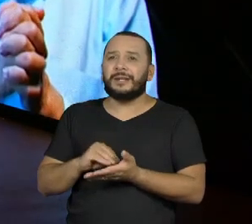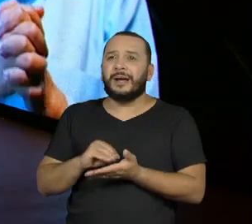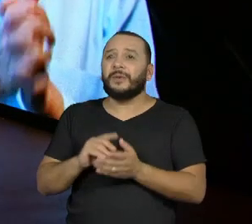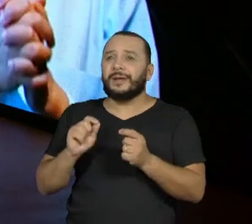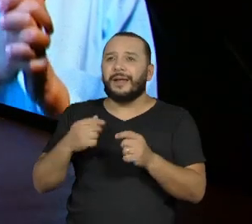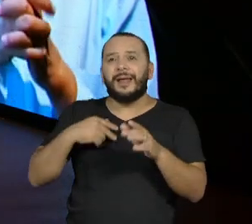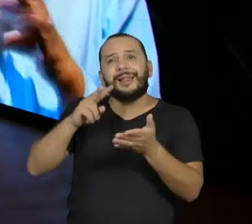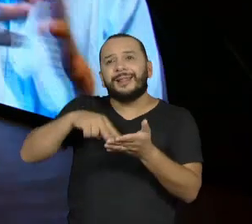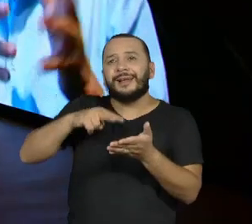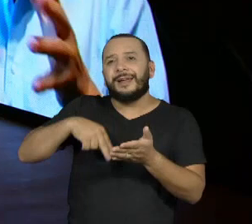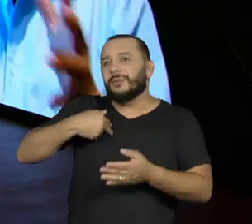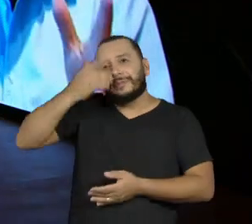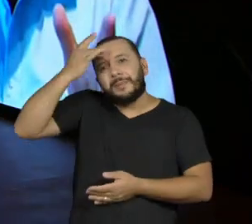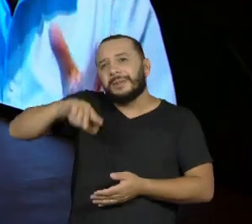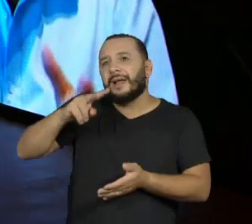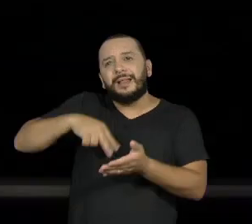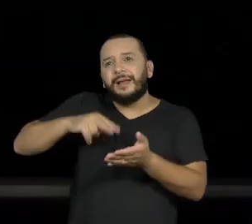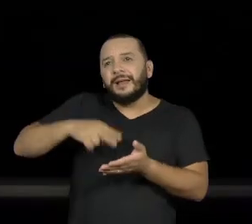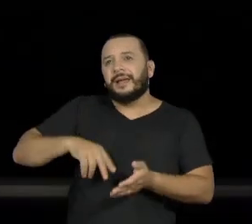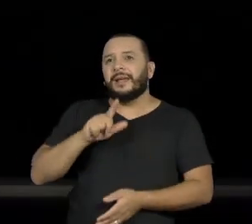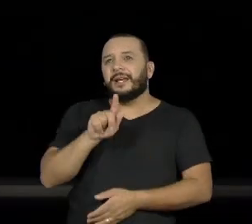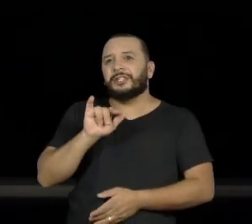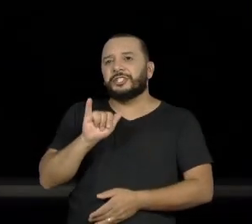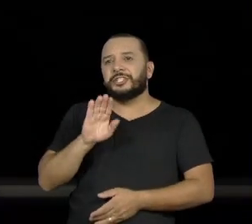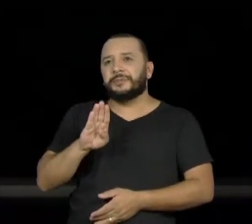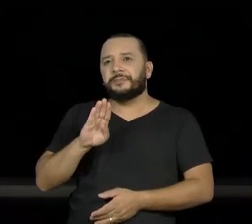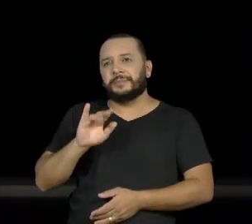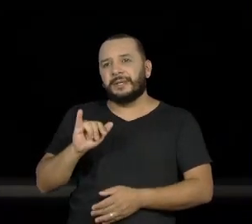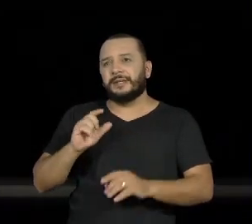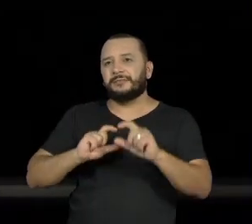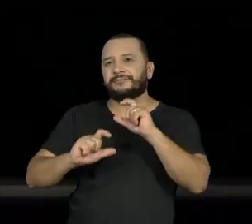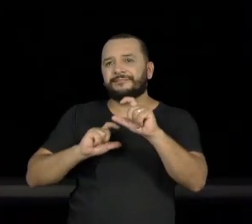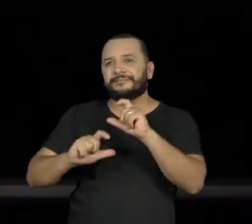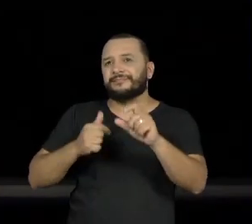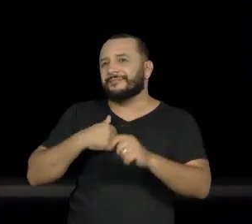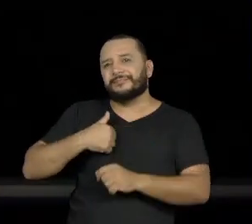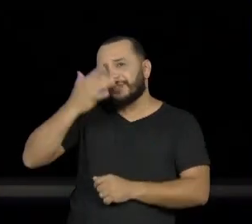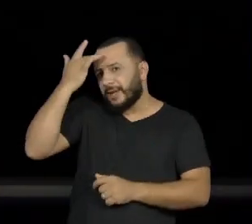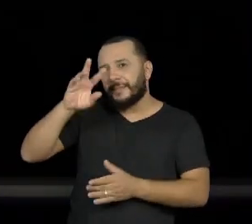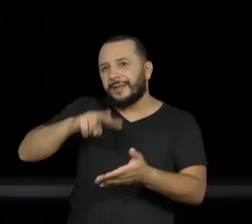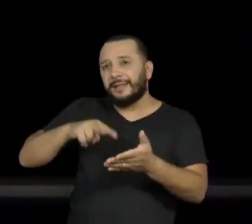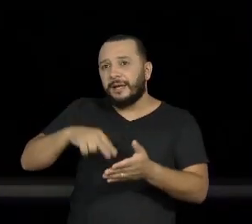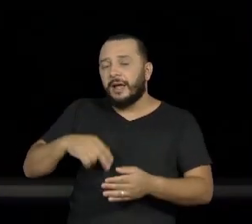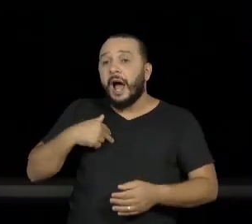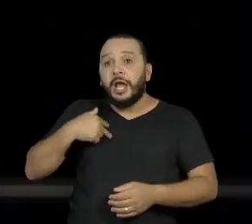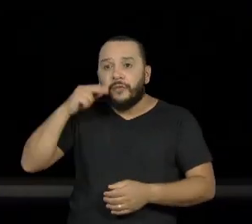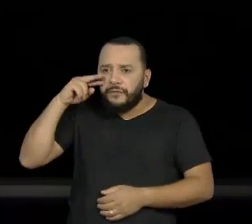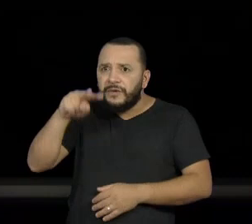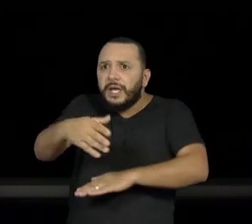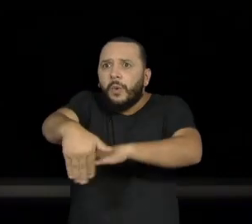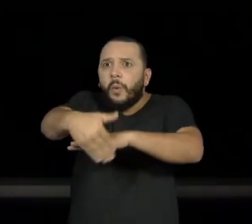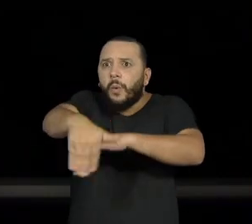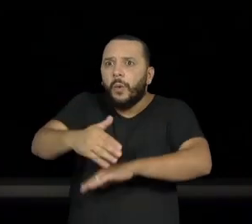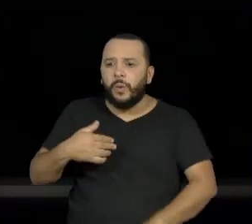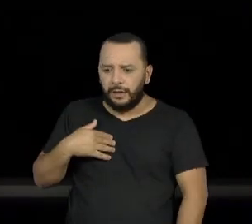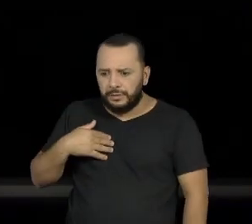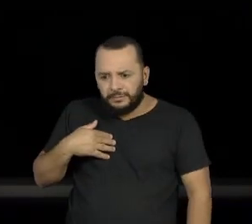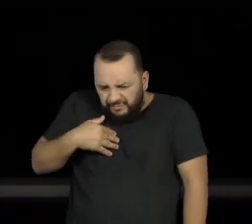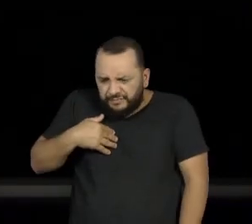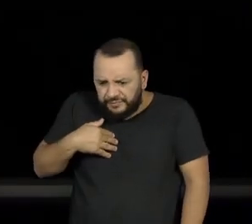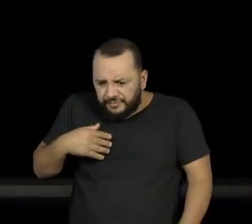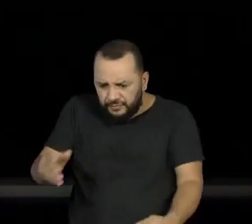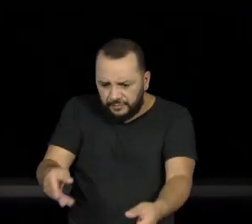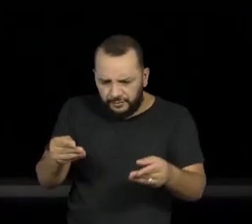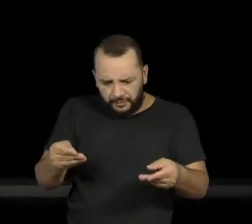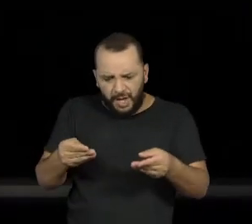sabia. Aliás, eu não sabia o que era gibi. E um dia eu achei um gibi jogado numa calçada lá, gibi usado já,